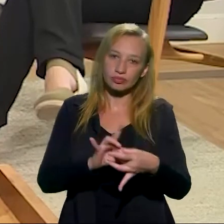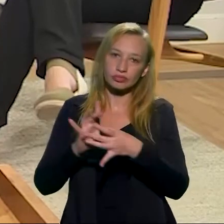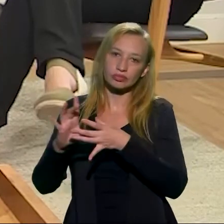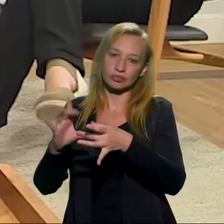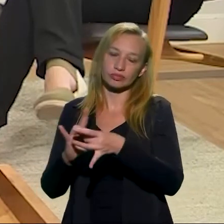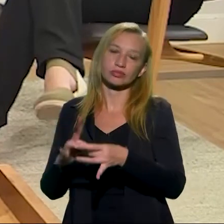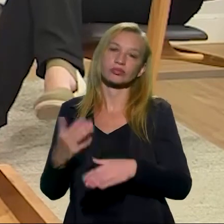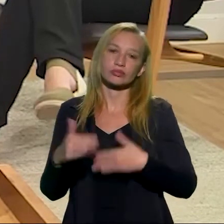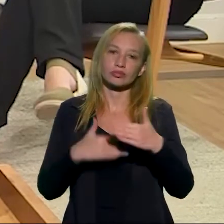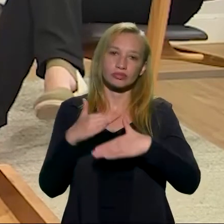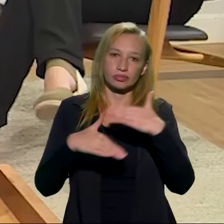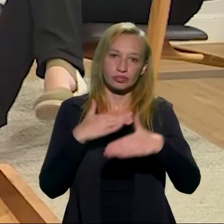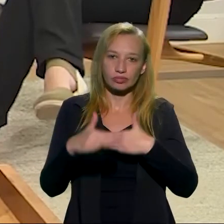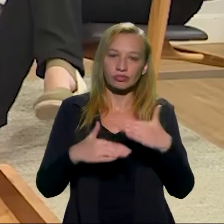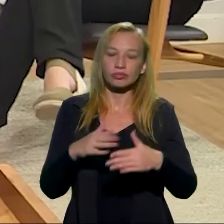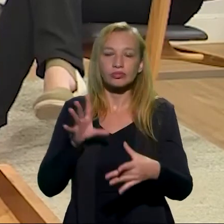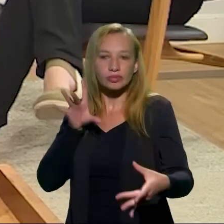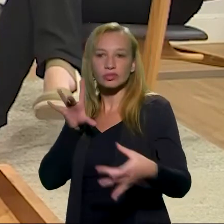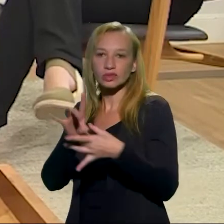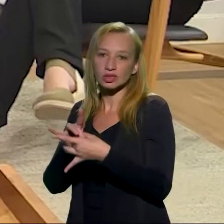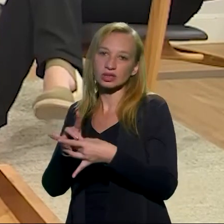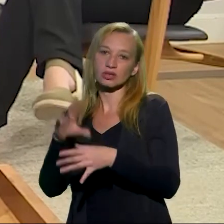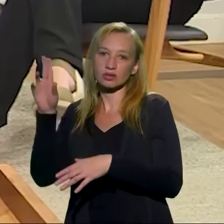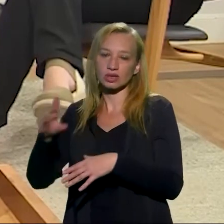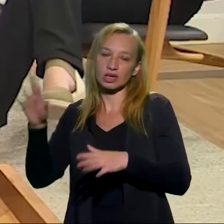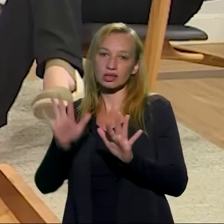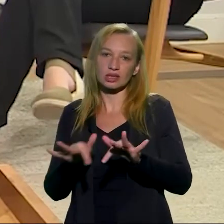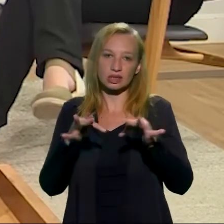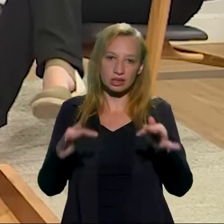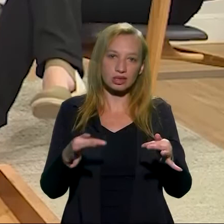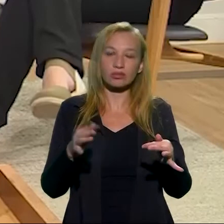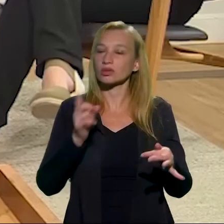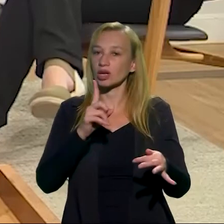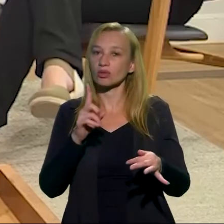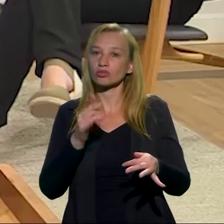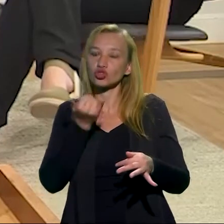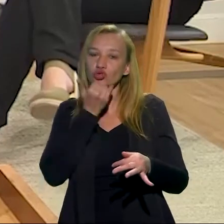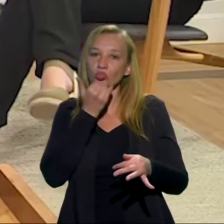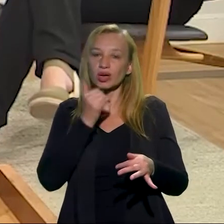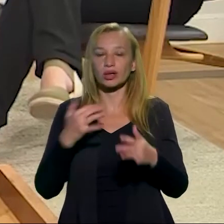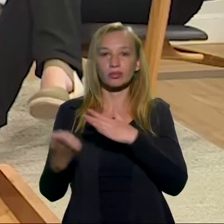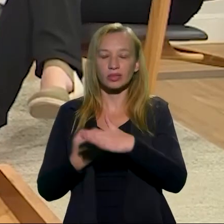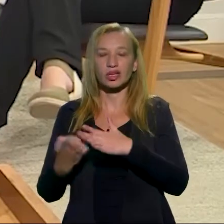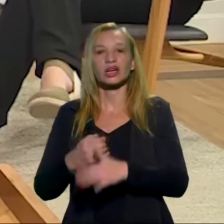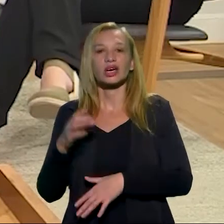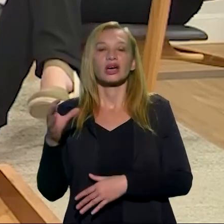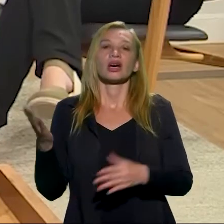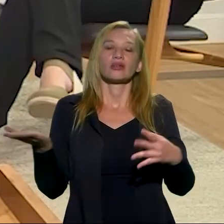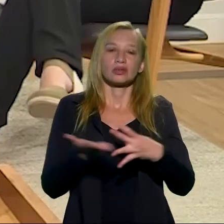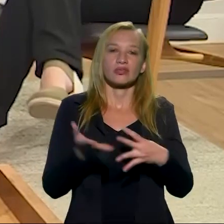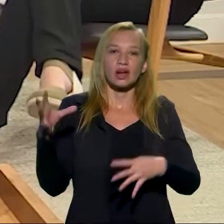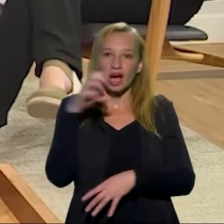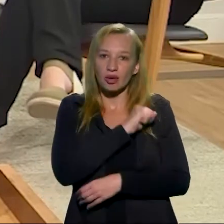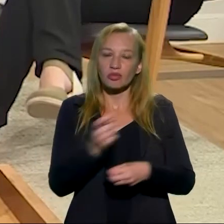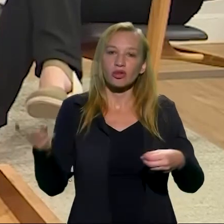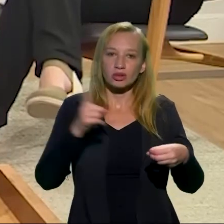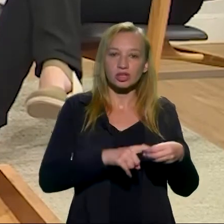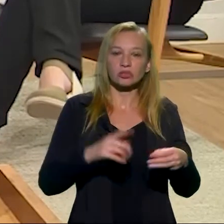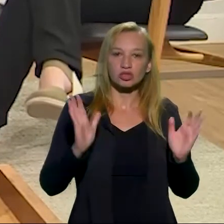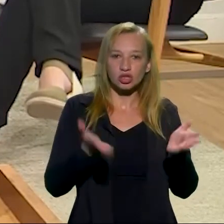tem que fechar esse processo, né? Isso tem que chegar na universidade de forma mais simples. Na universidade não, na empresa, desculpa. A gente